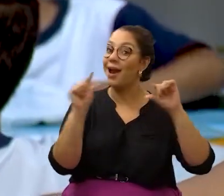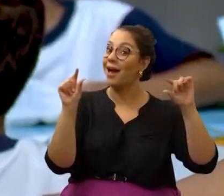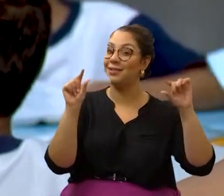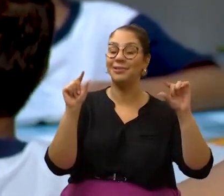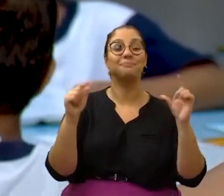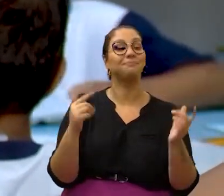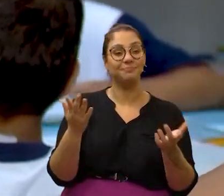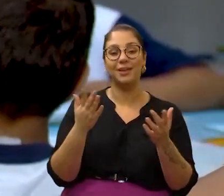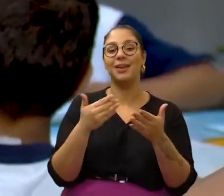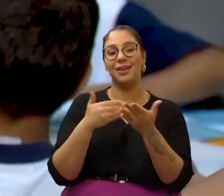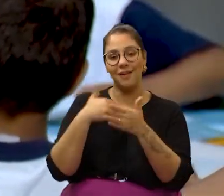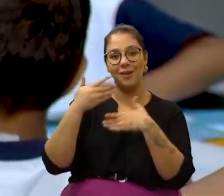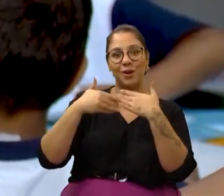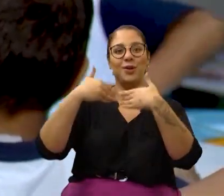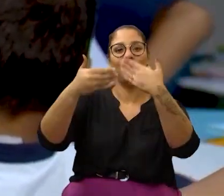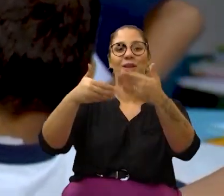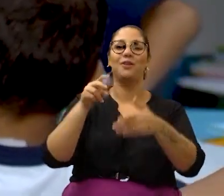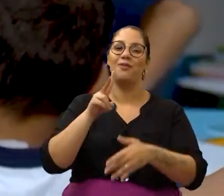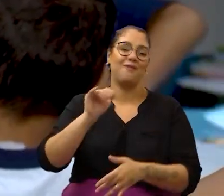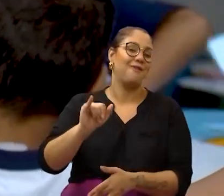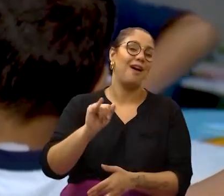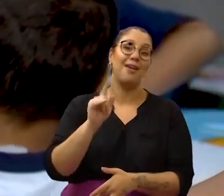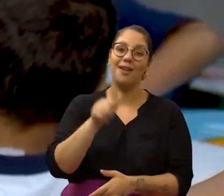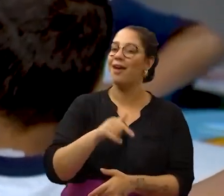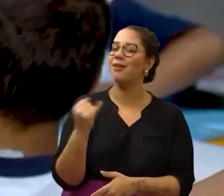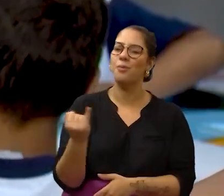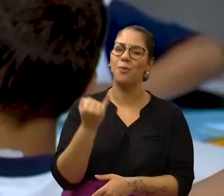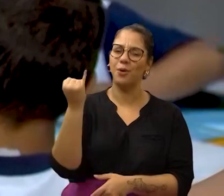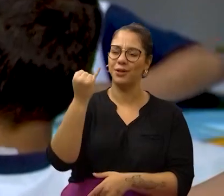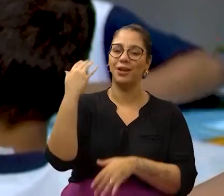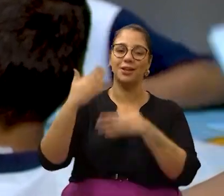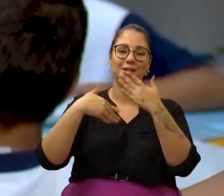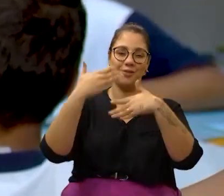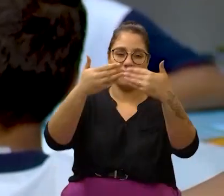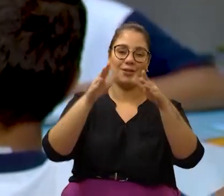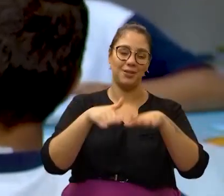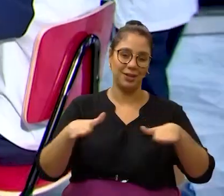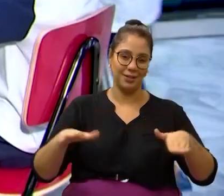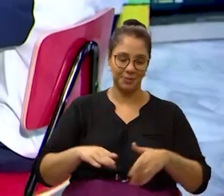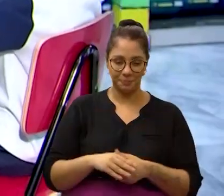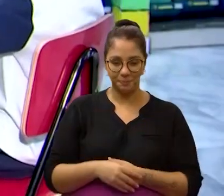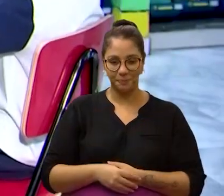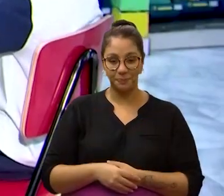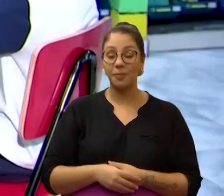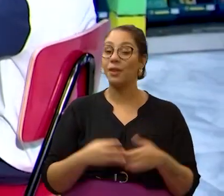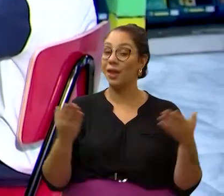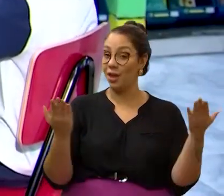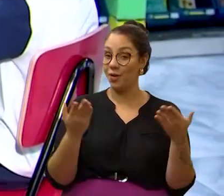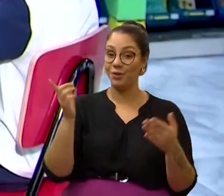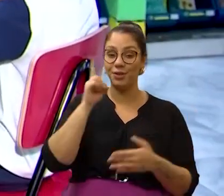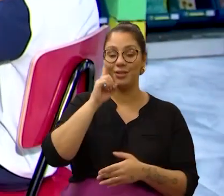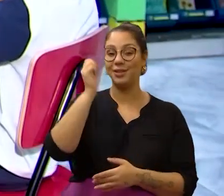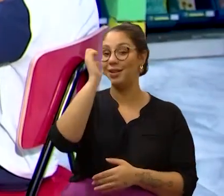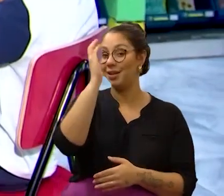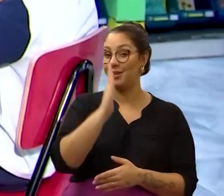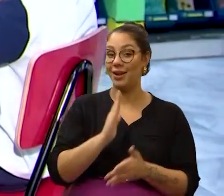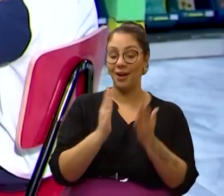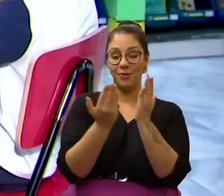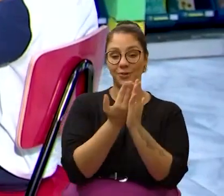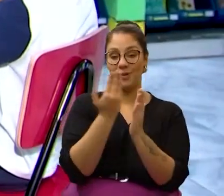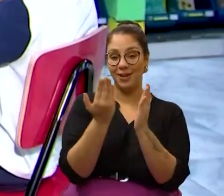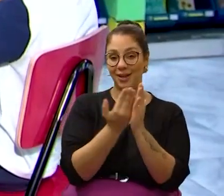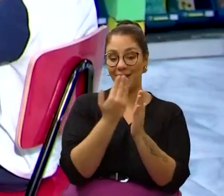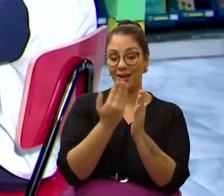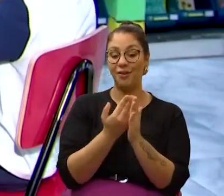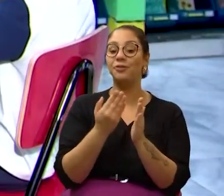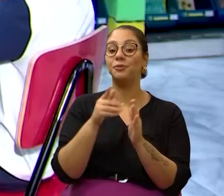frases, isso vai se ampliando, é bem bacana e muito importante para o desenvolvimento deles. E hoje, no Dia Nacional do Livro, a